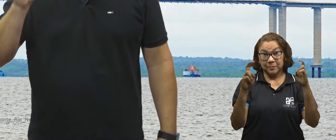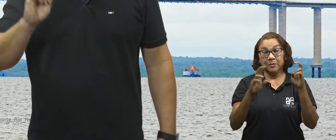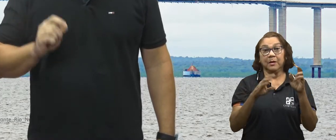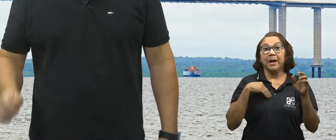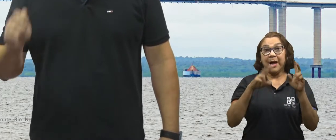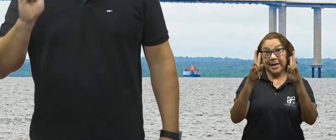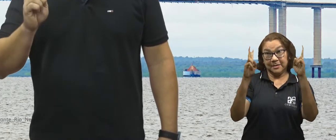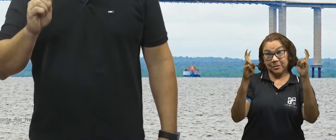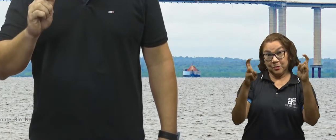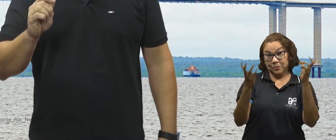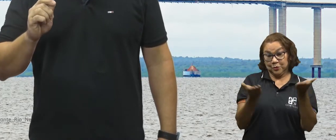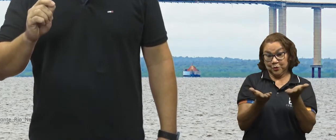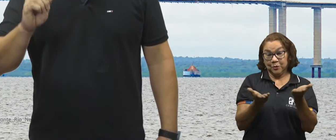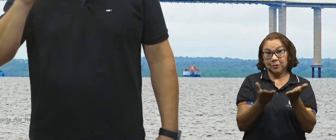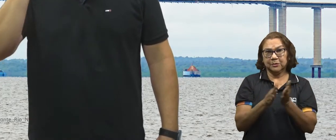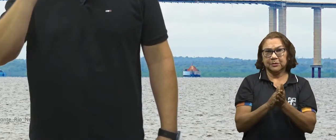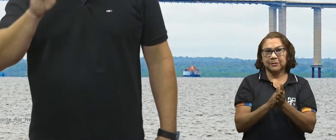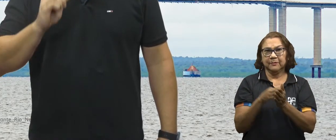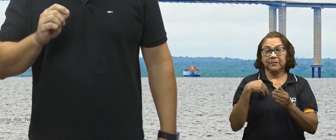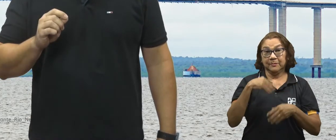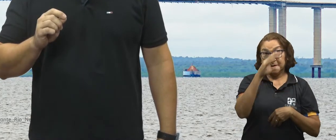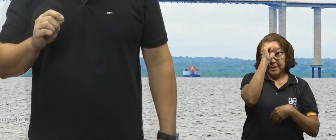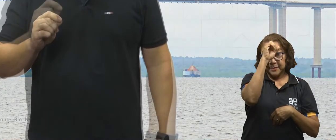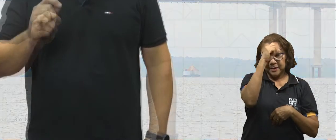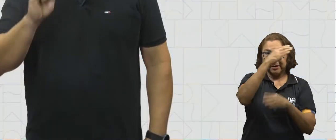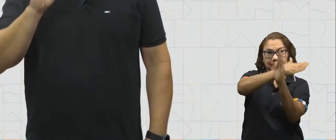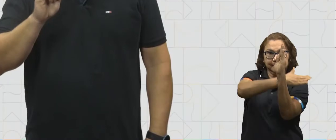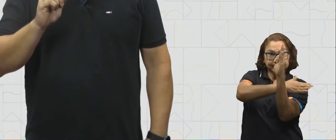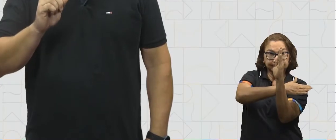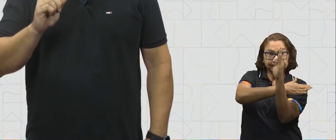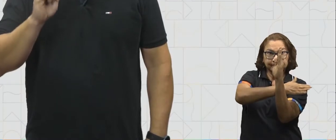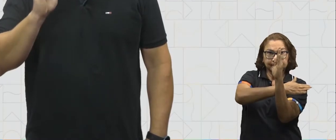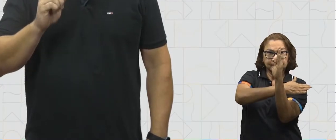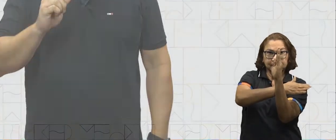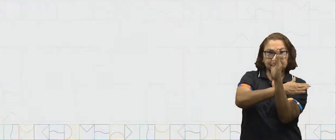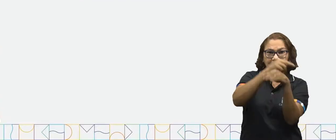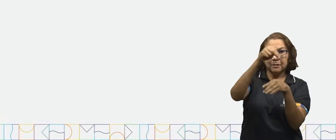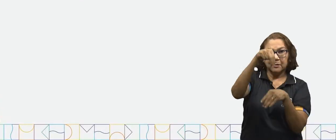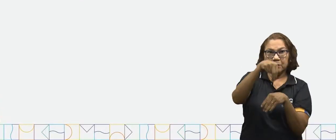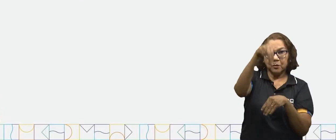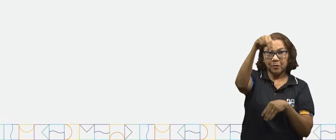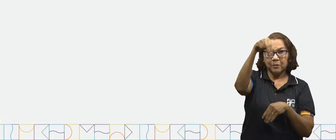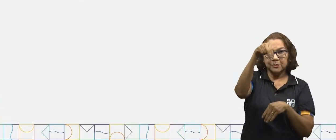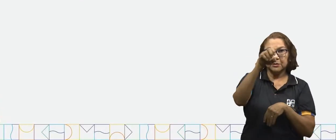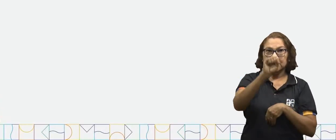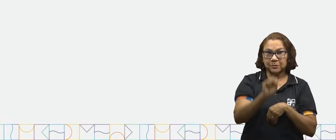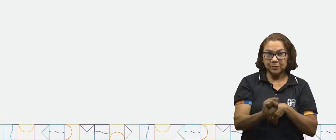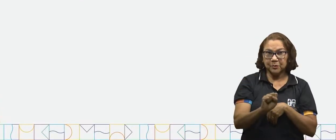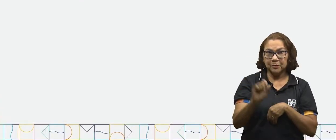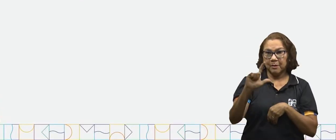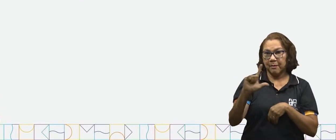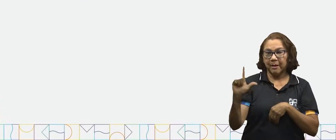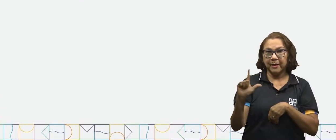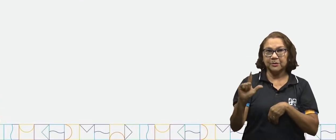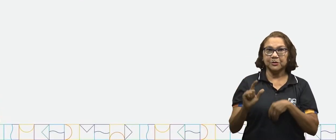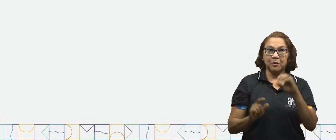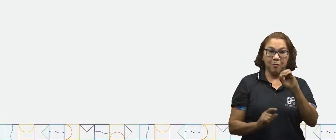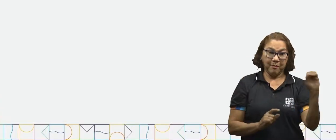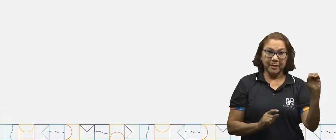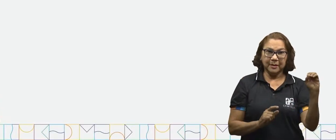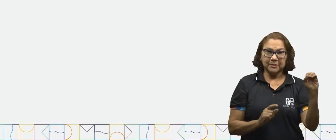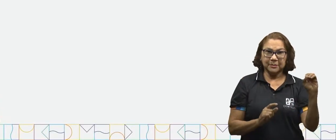esquerdo. Agora você já sabe qual é a mão direita e qual é a mão esquerda. E aí fica mais fácil para continuarmos a nossa aula de hoje.